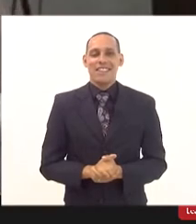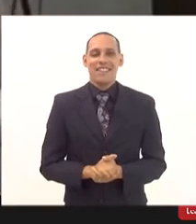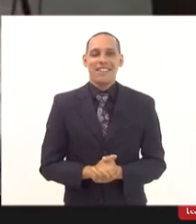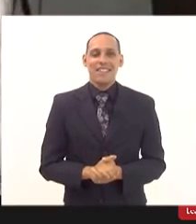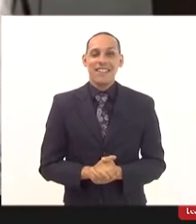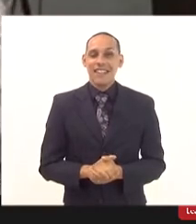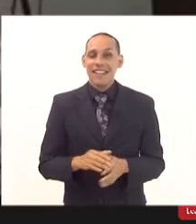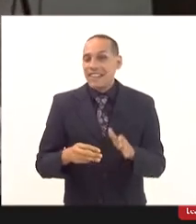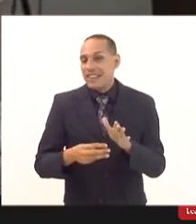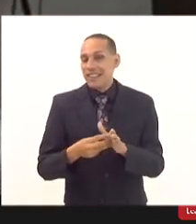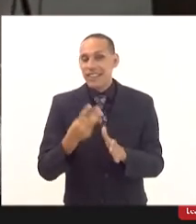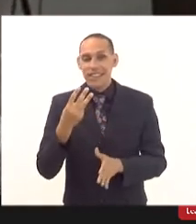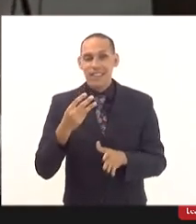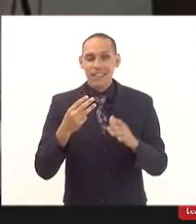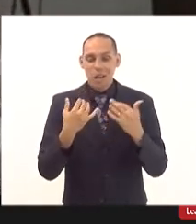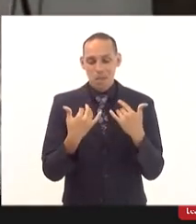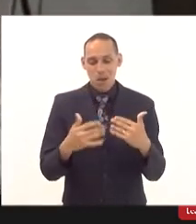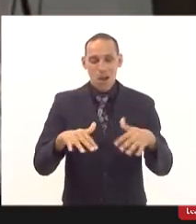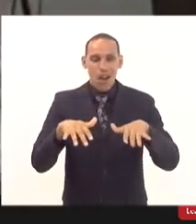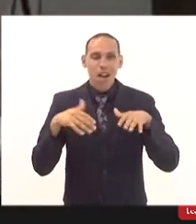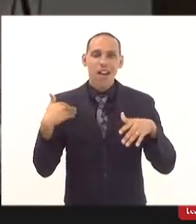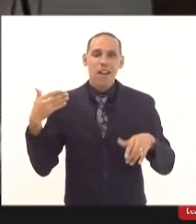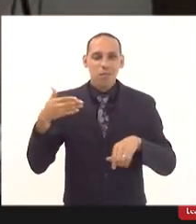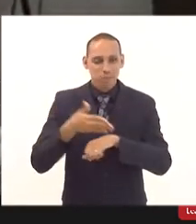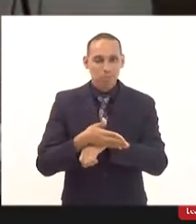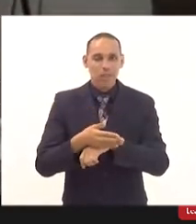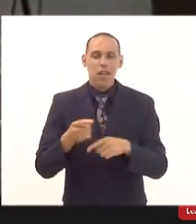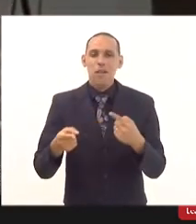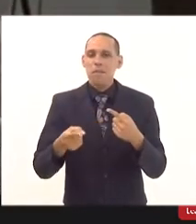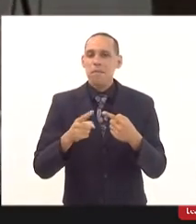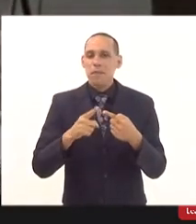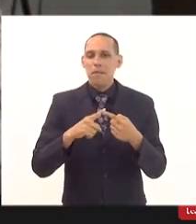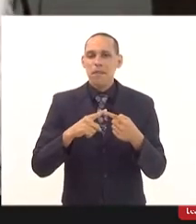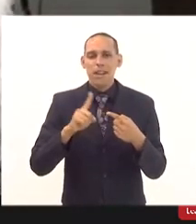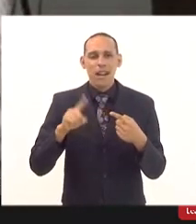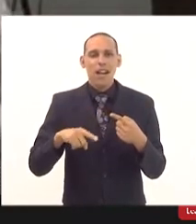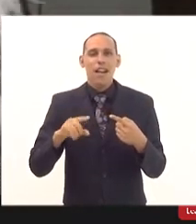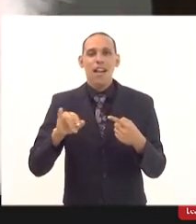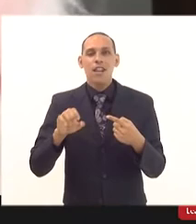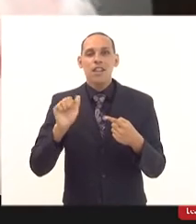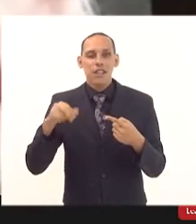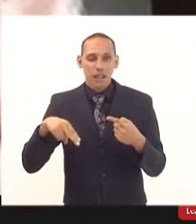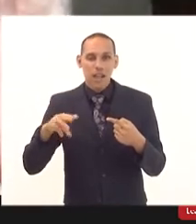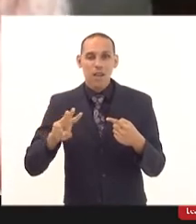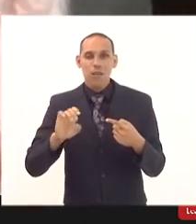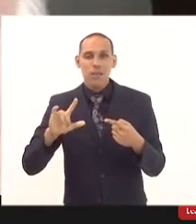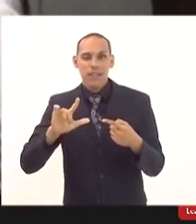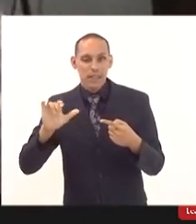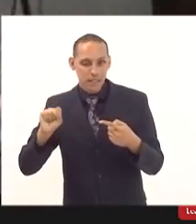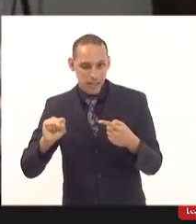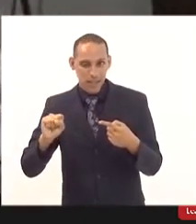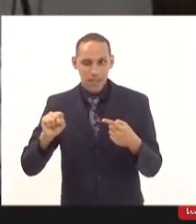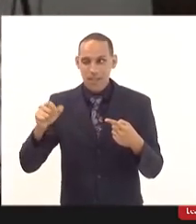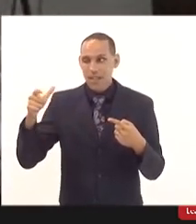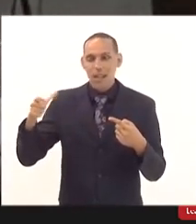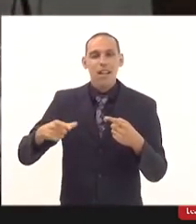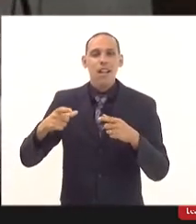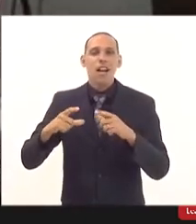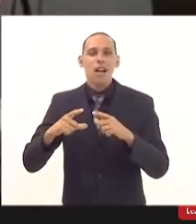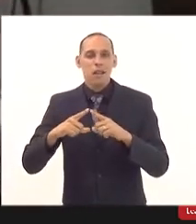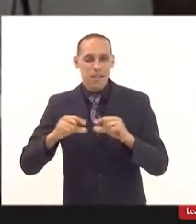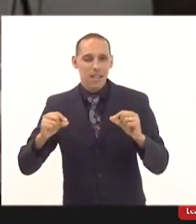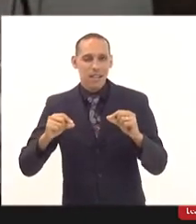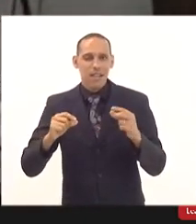e essa terceira audiência pública participa primeira foi com o Jamile está em Brasília segunda ministério ministério público